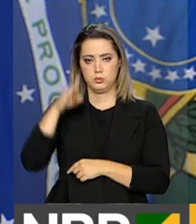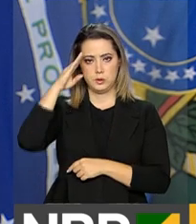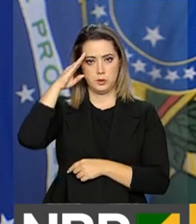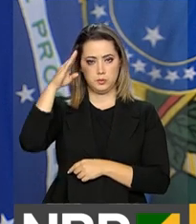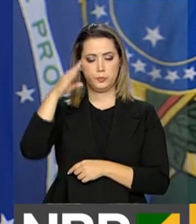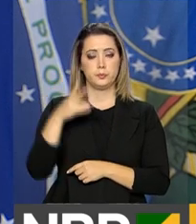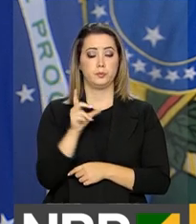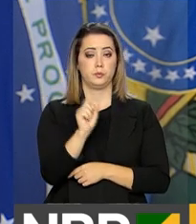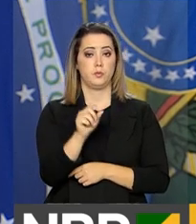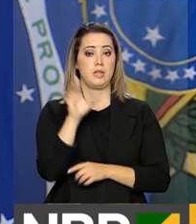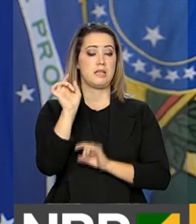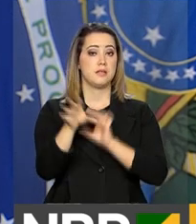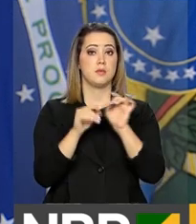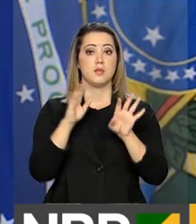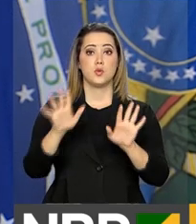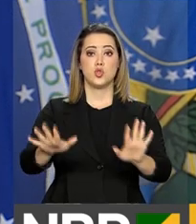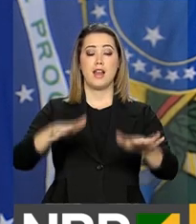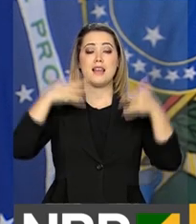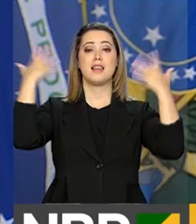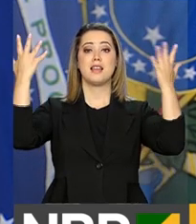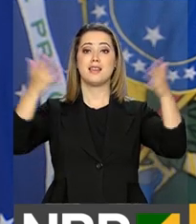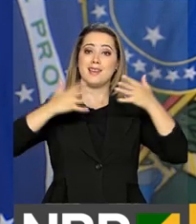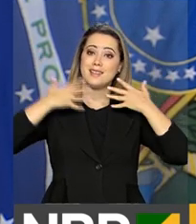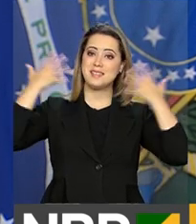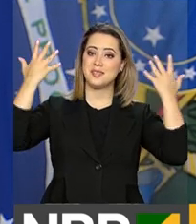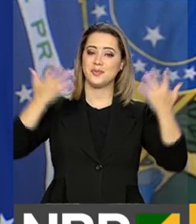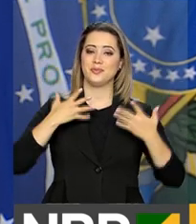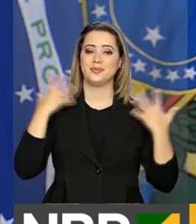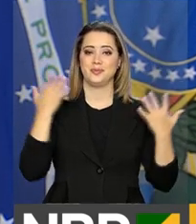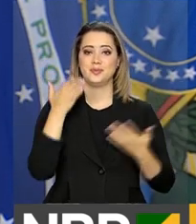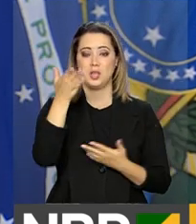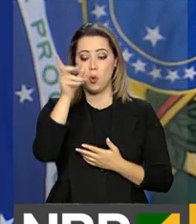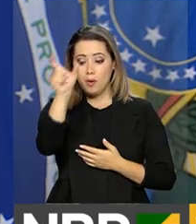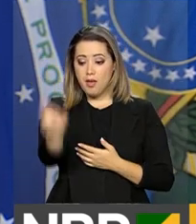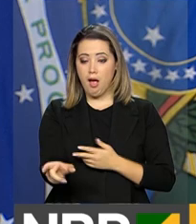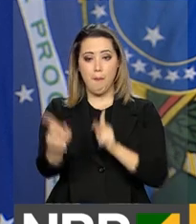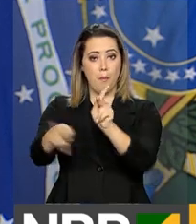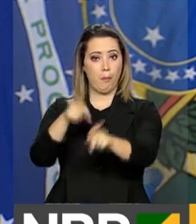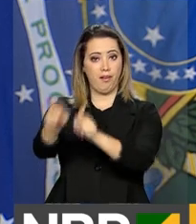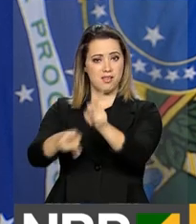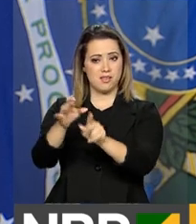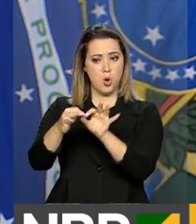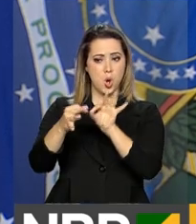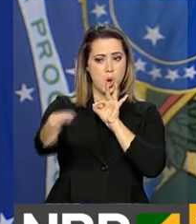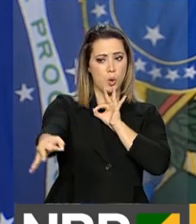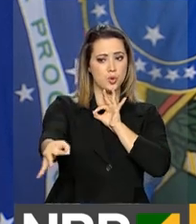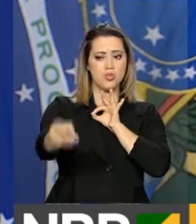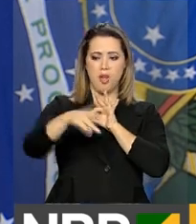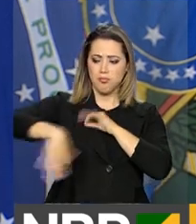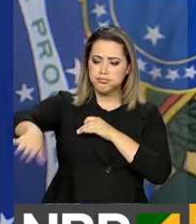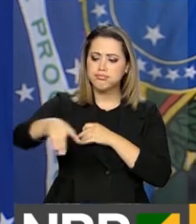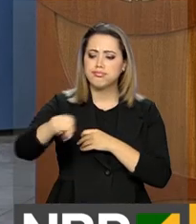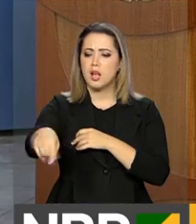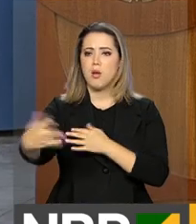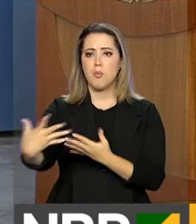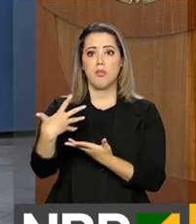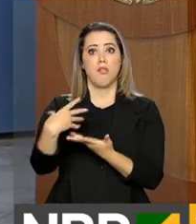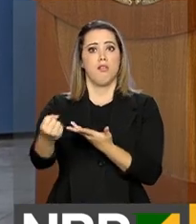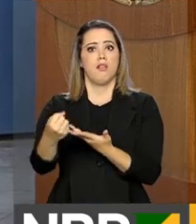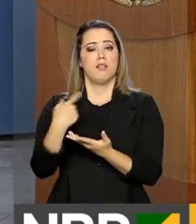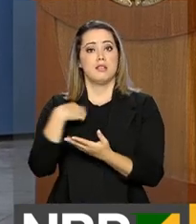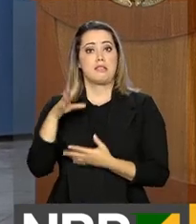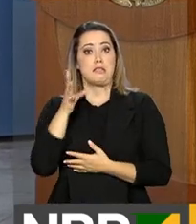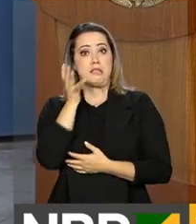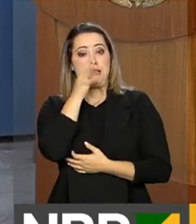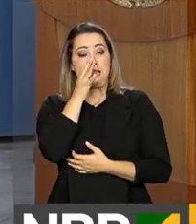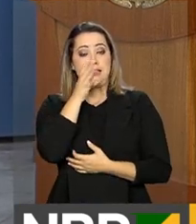é relevante, a alegria com que os habitantes daquelas longínquas localidades recebiam